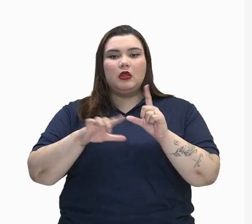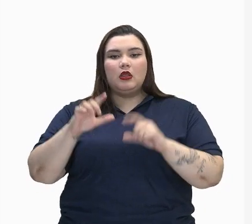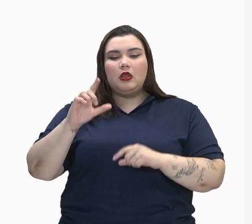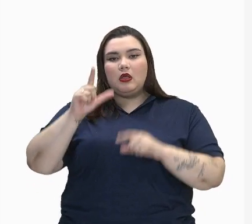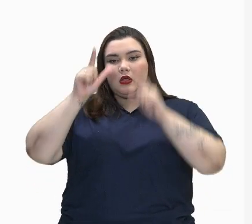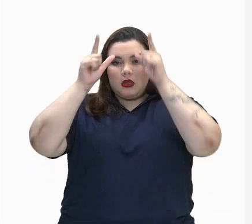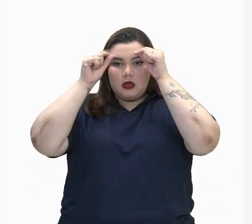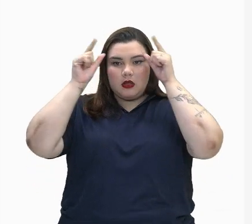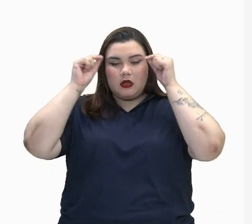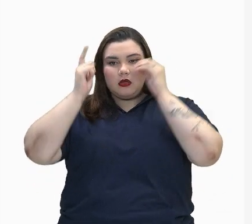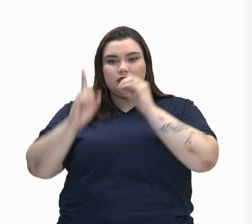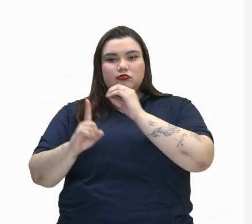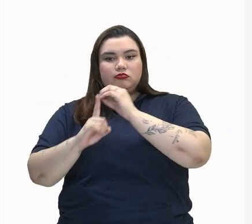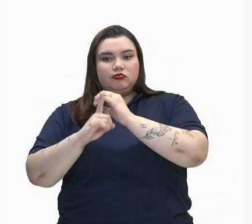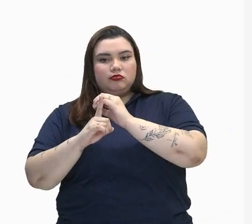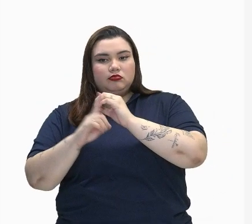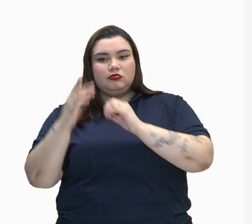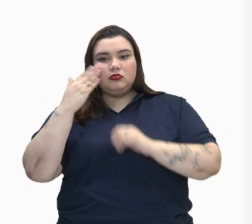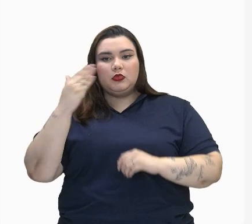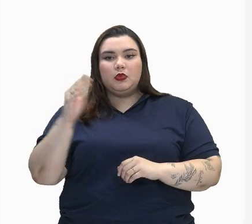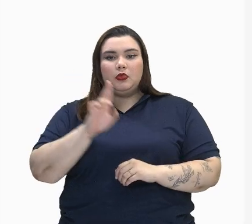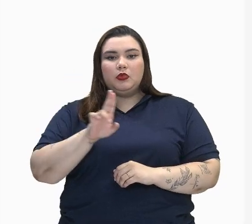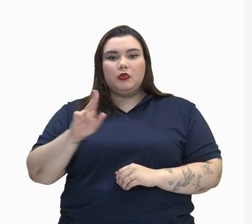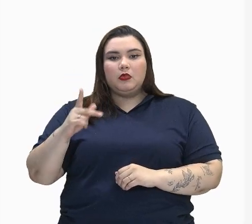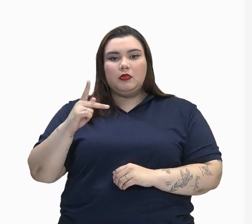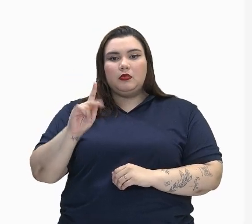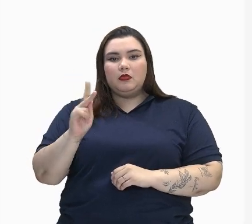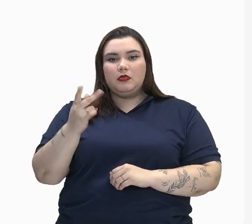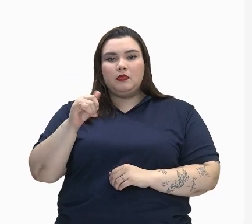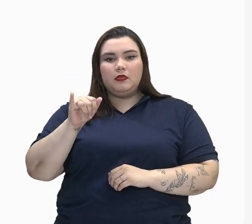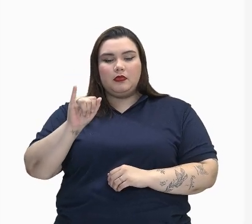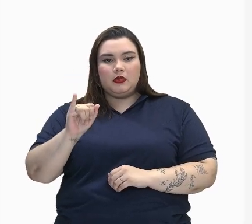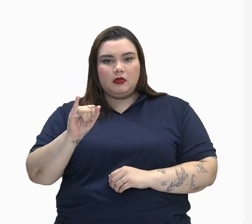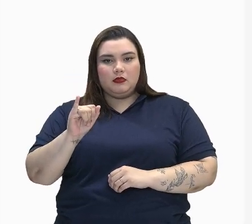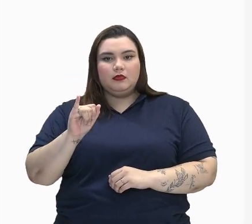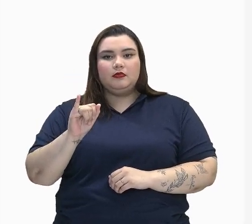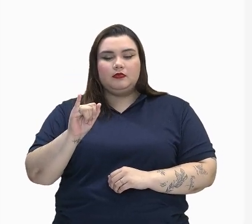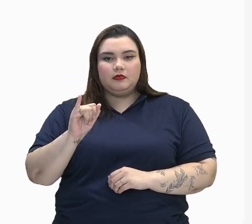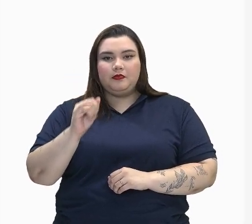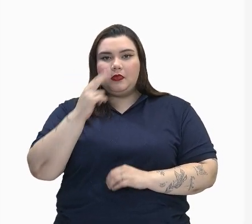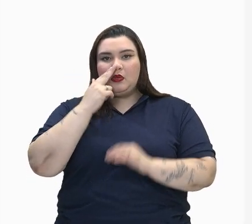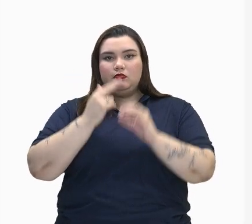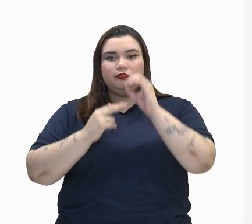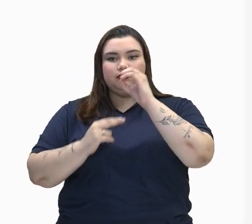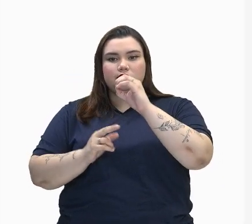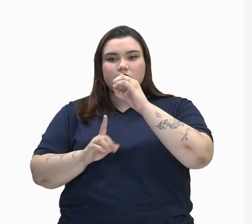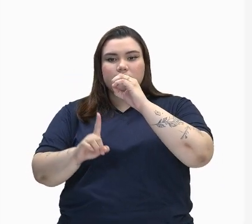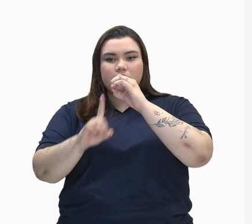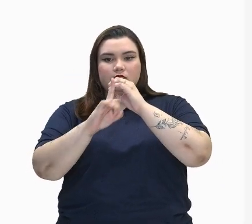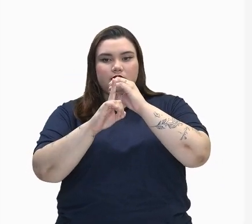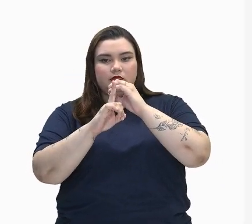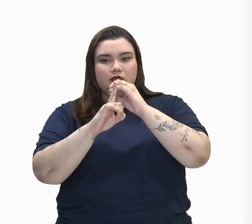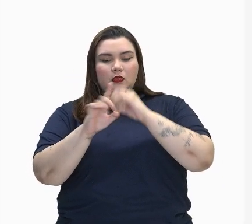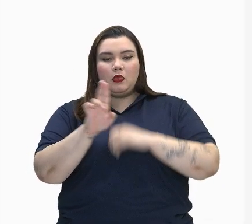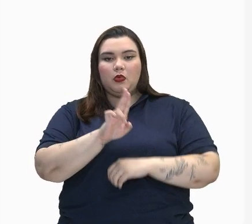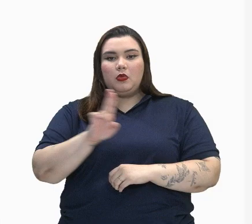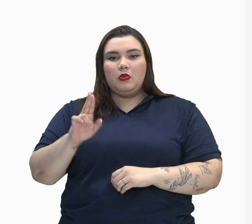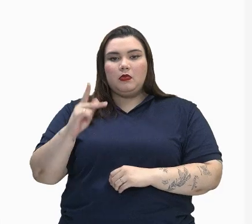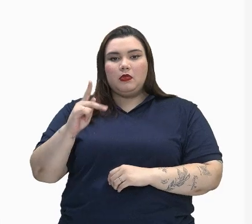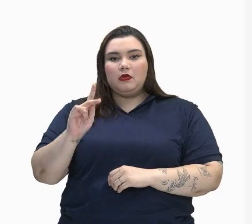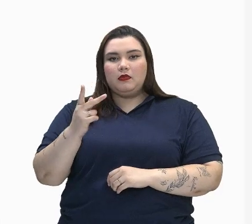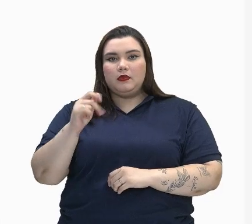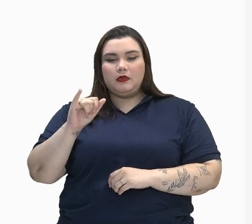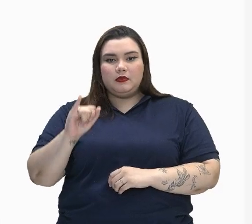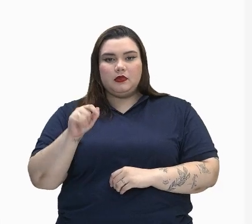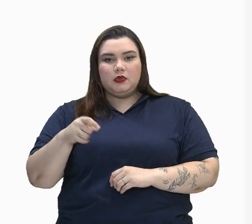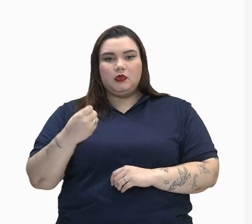aí, o nome dessa letra grega, que é um círculo como se fosse com I no meio dele, é chamado de φ. E esse